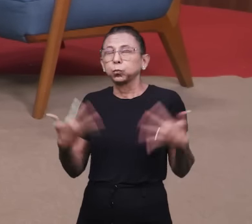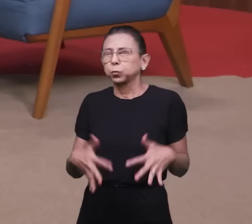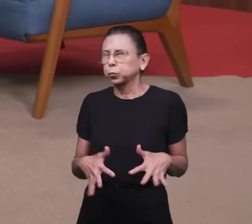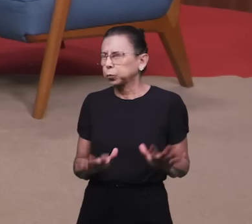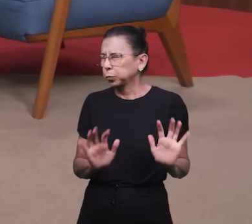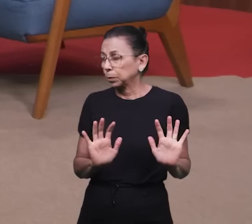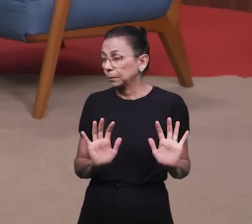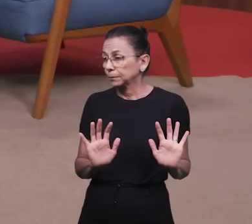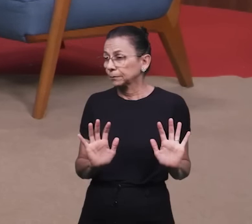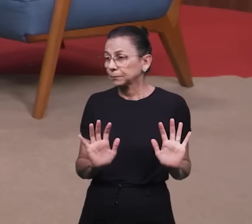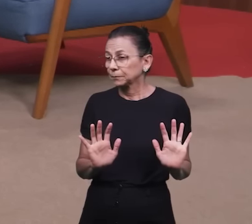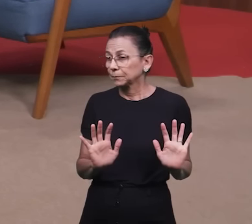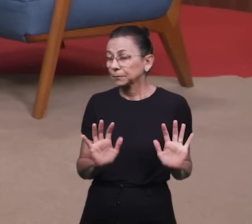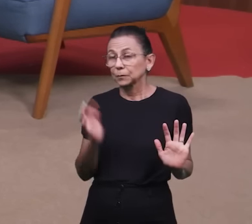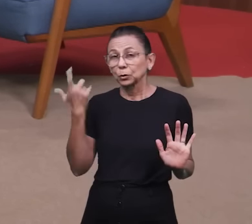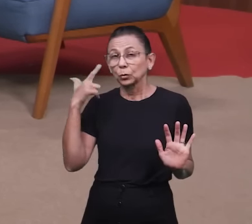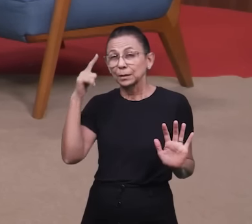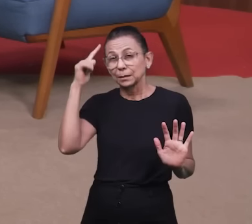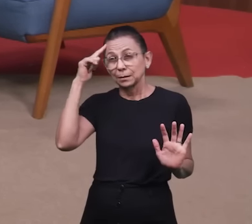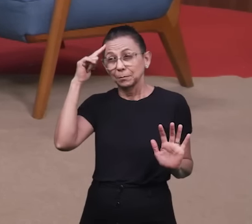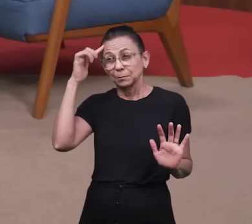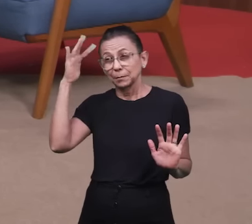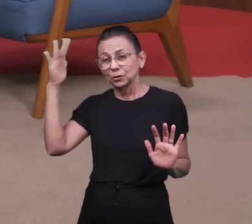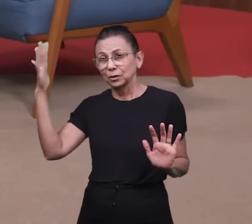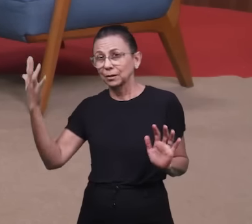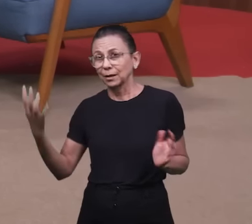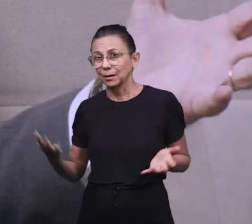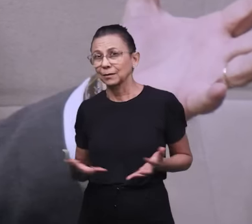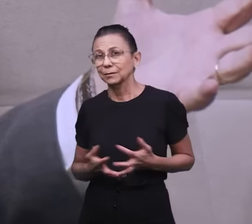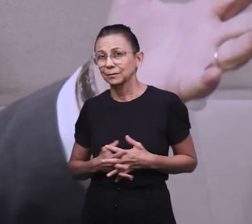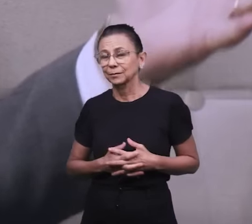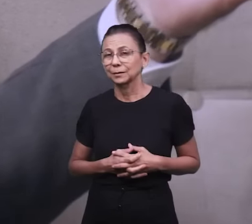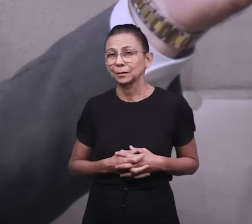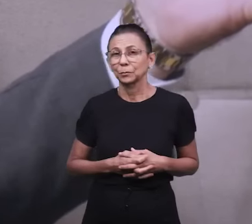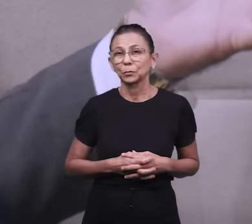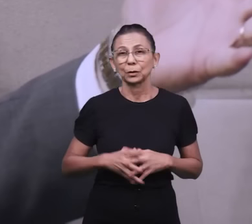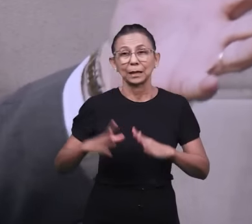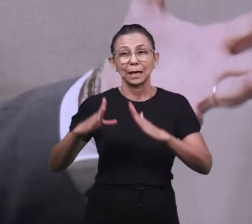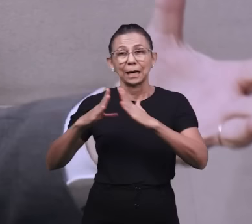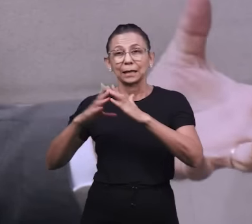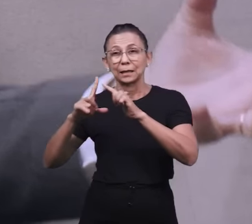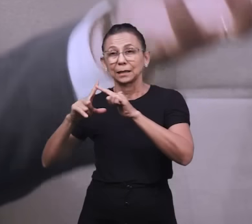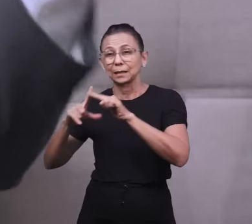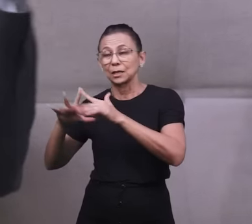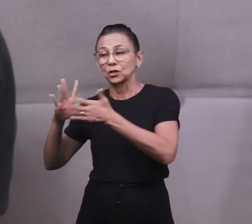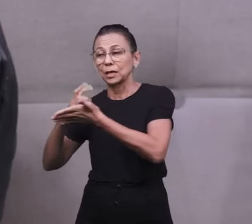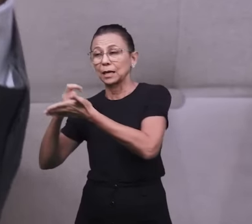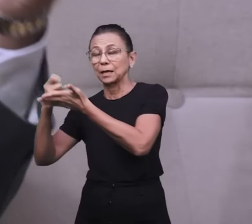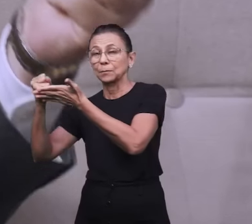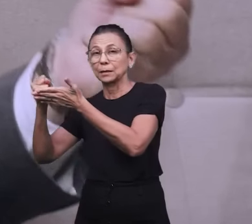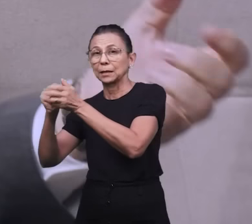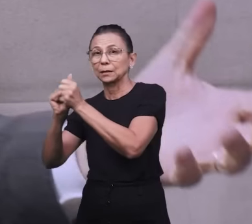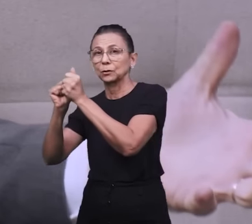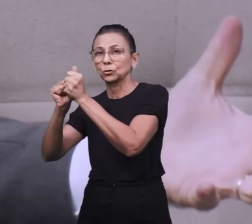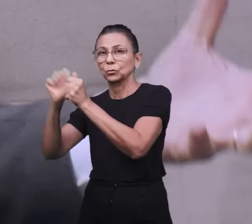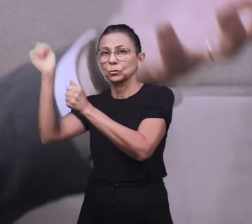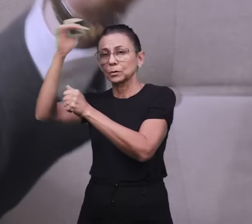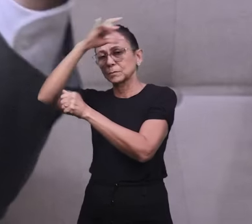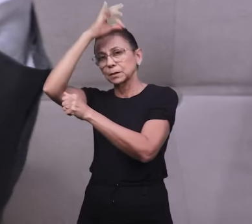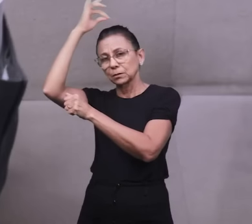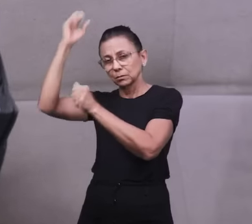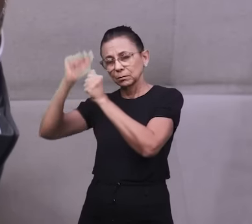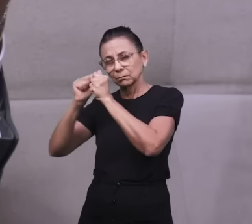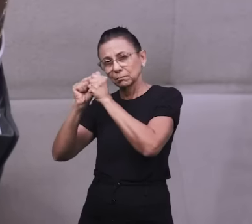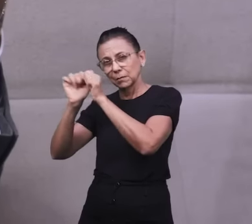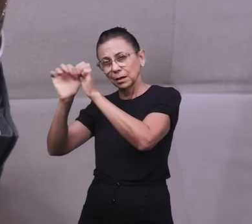que não se pode nem mesmo o homem imaginar porque na verdade após a saída da igreja juntamente